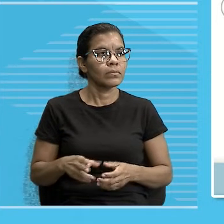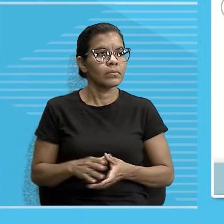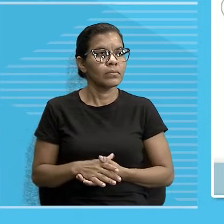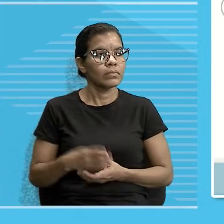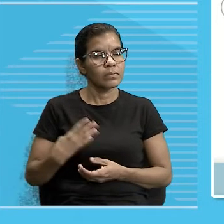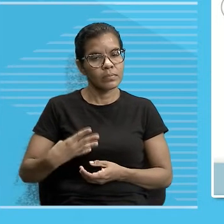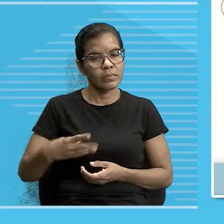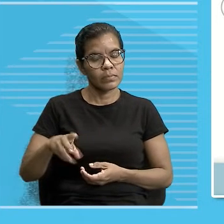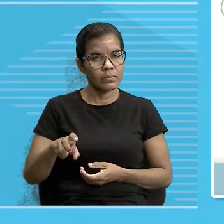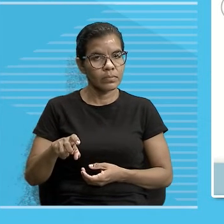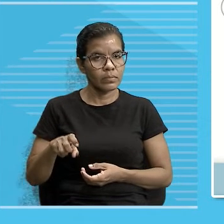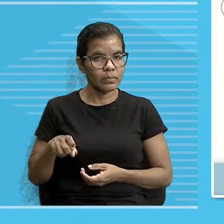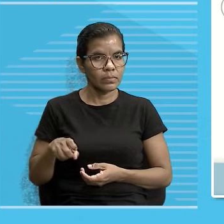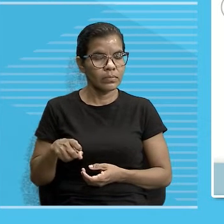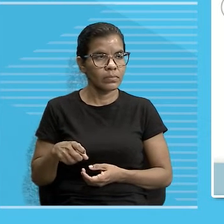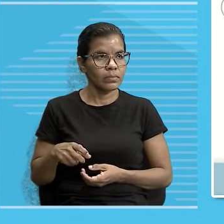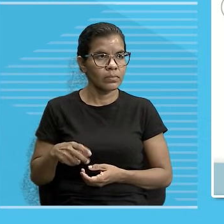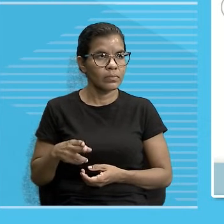4x.